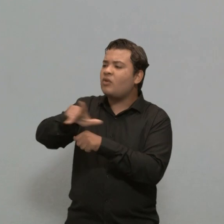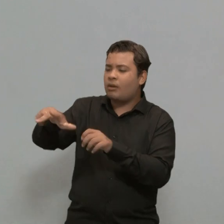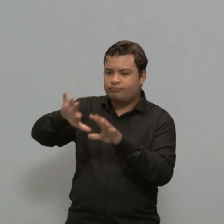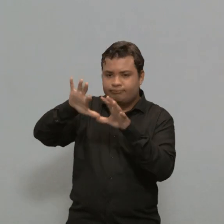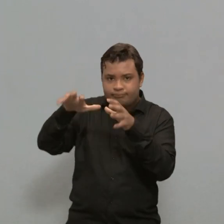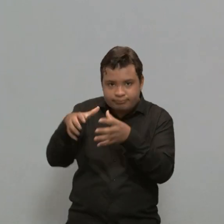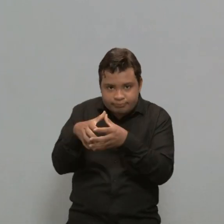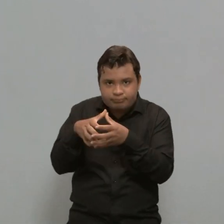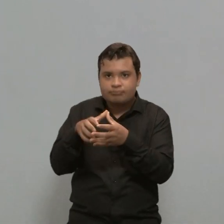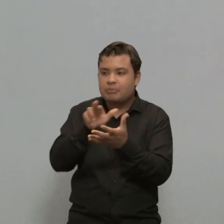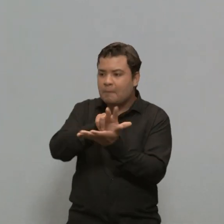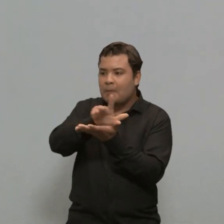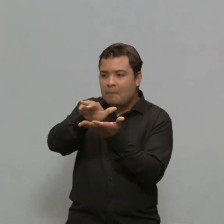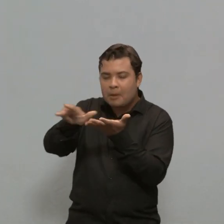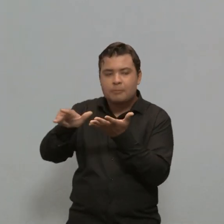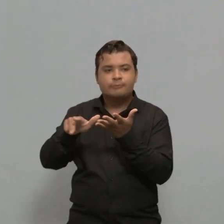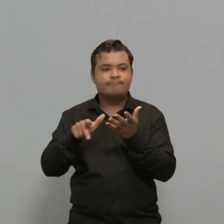ideal.